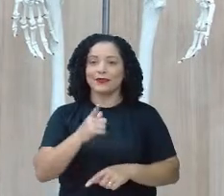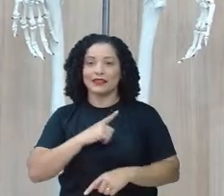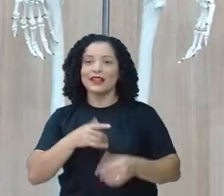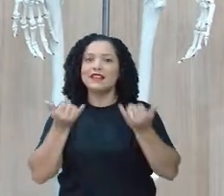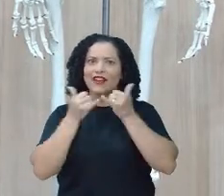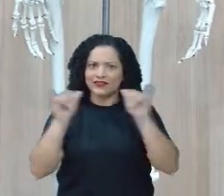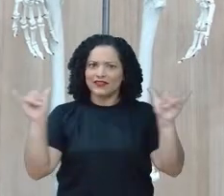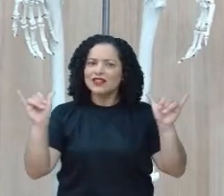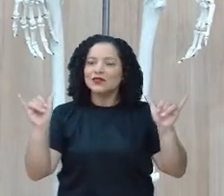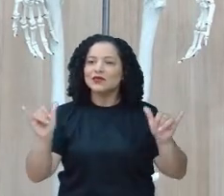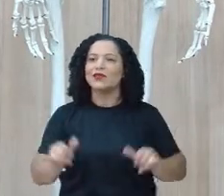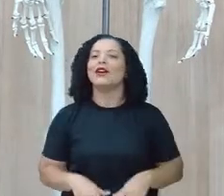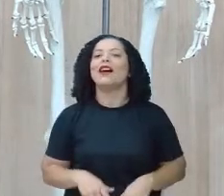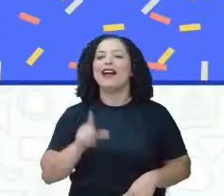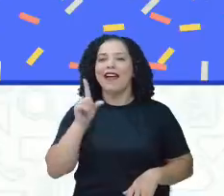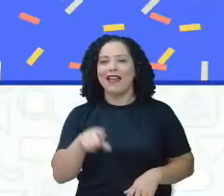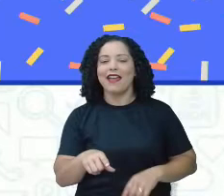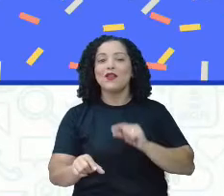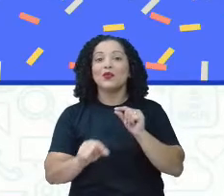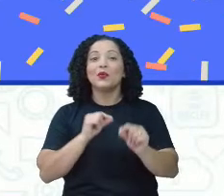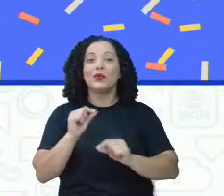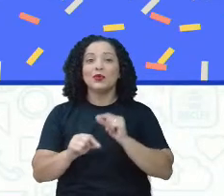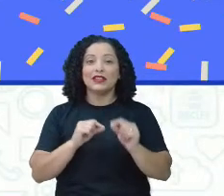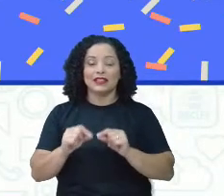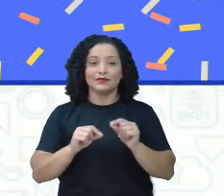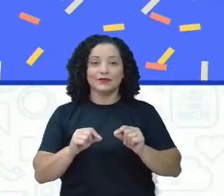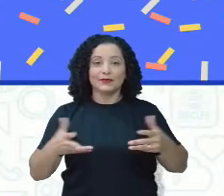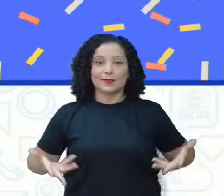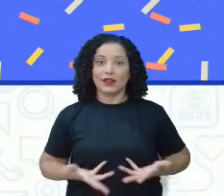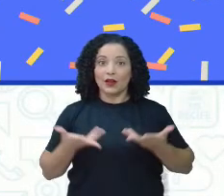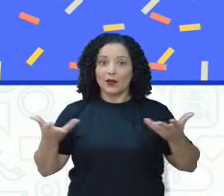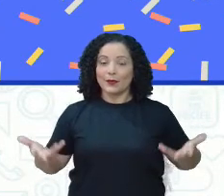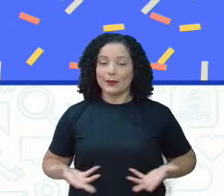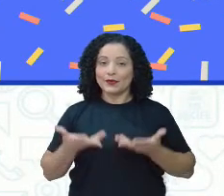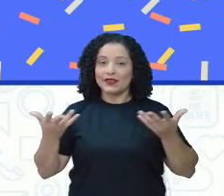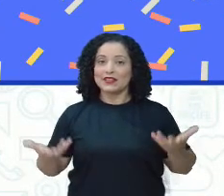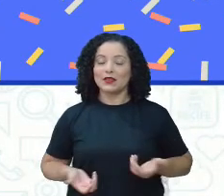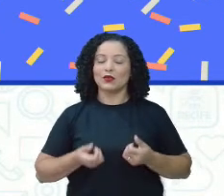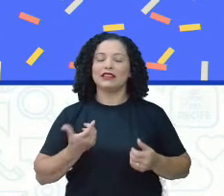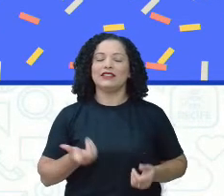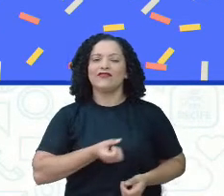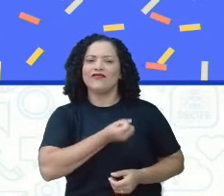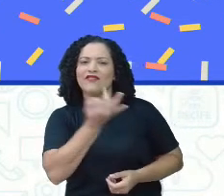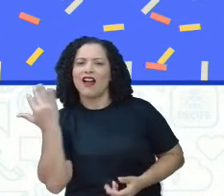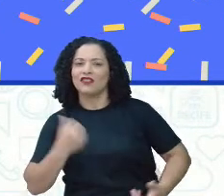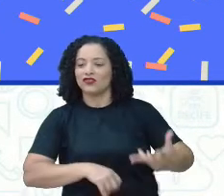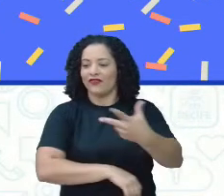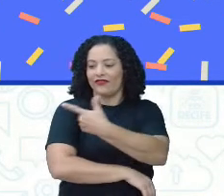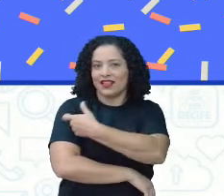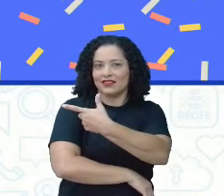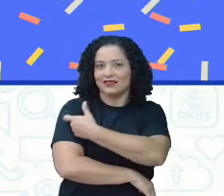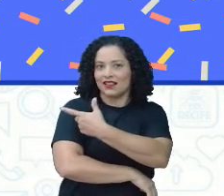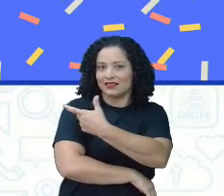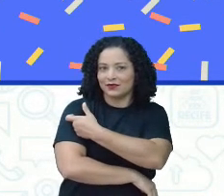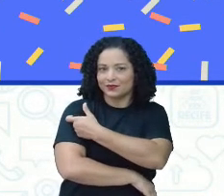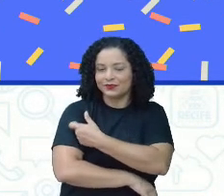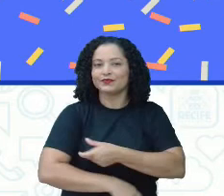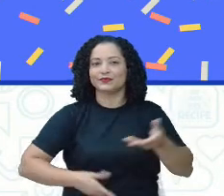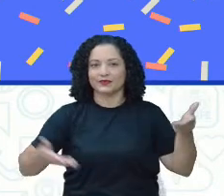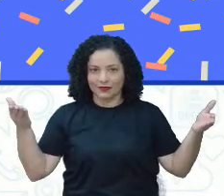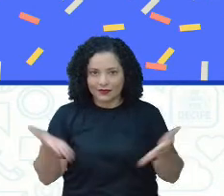gente. É a questão da campanha nacional de multivacinação. Então, nesse mês de outubro, também temos isso aí,